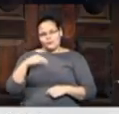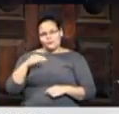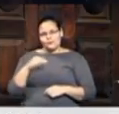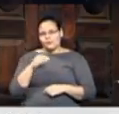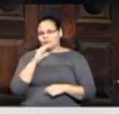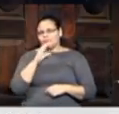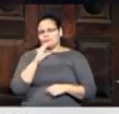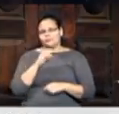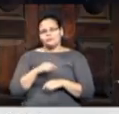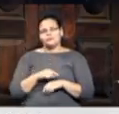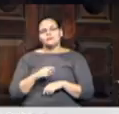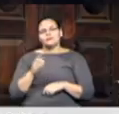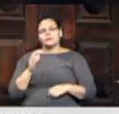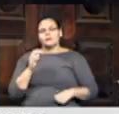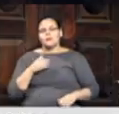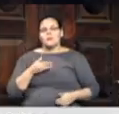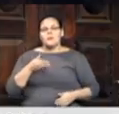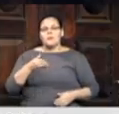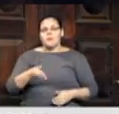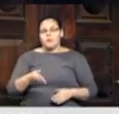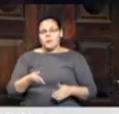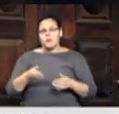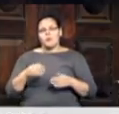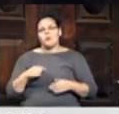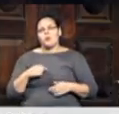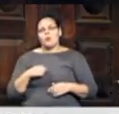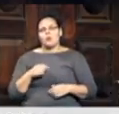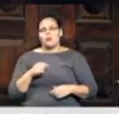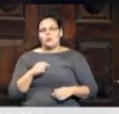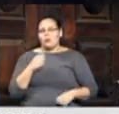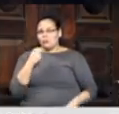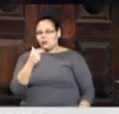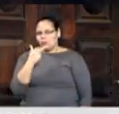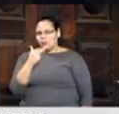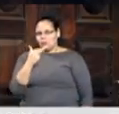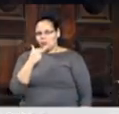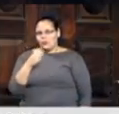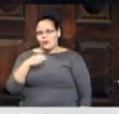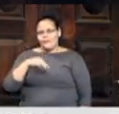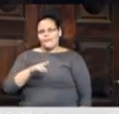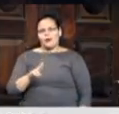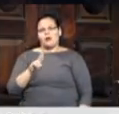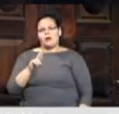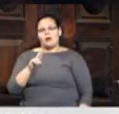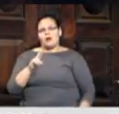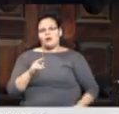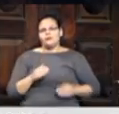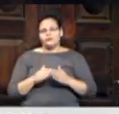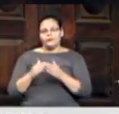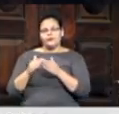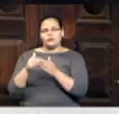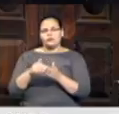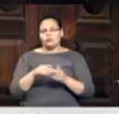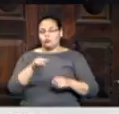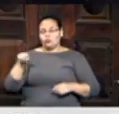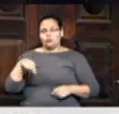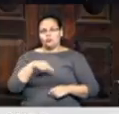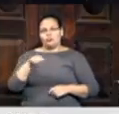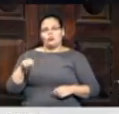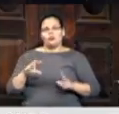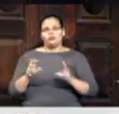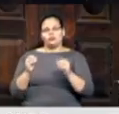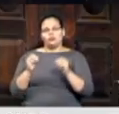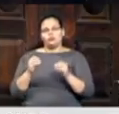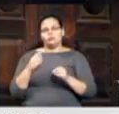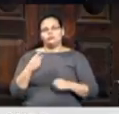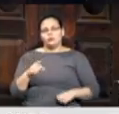cruzando o bojador de cada dia. Ó língua mar, viajando em todos nós,